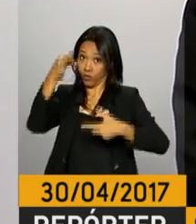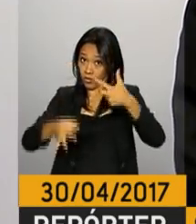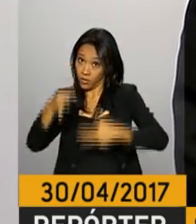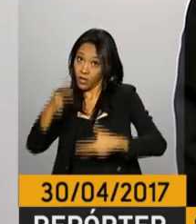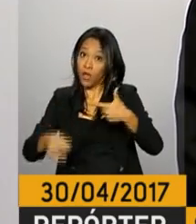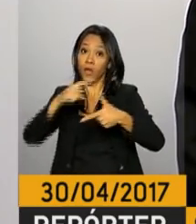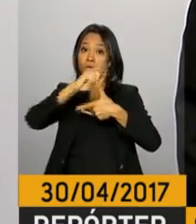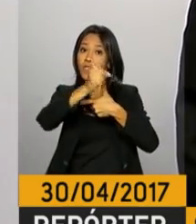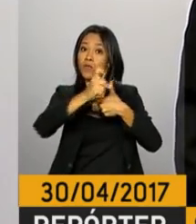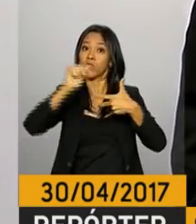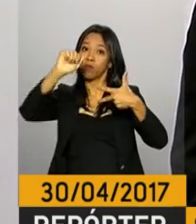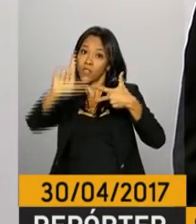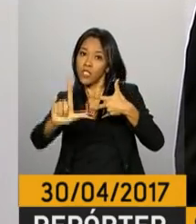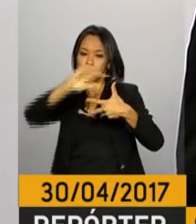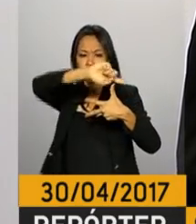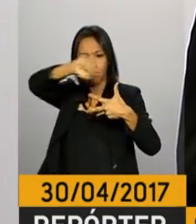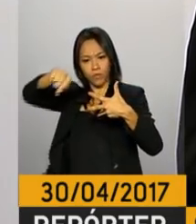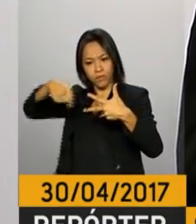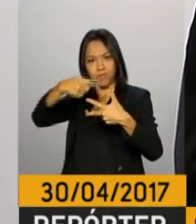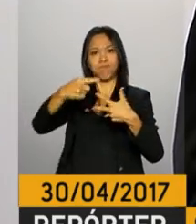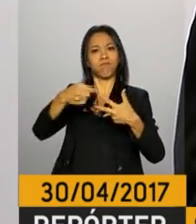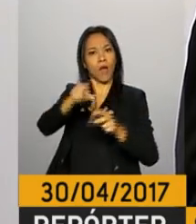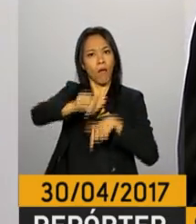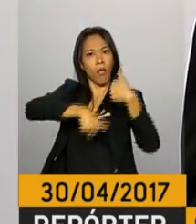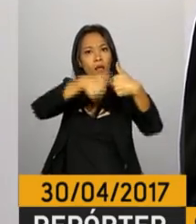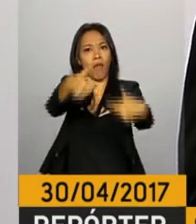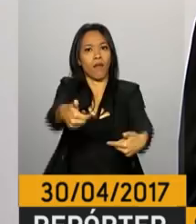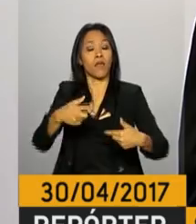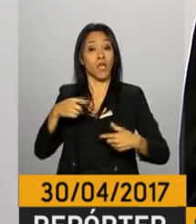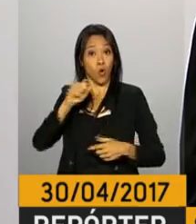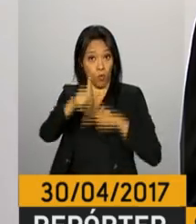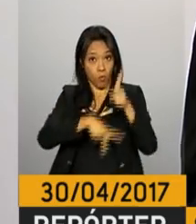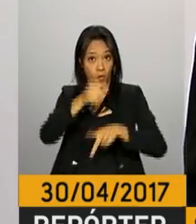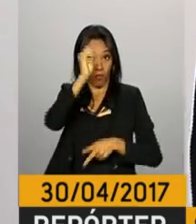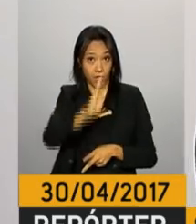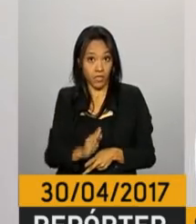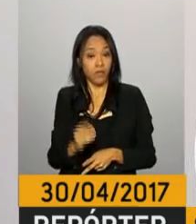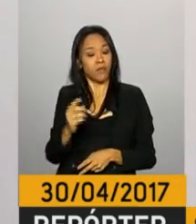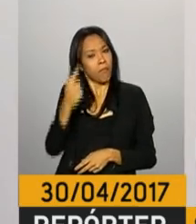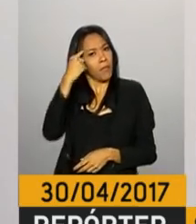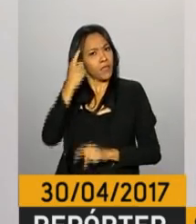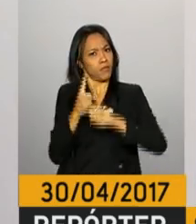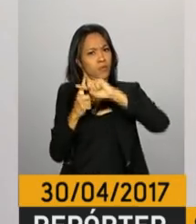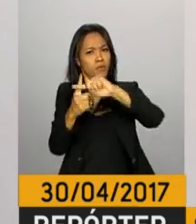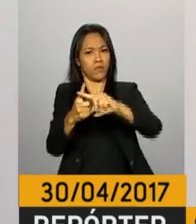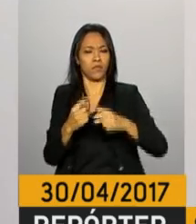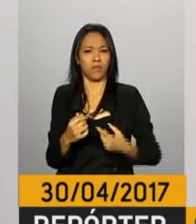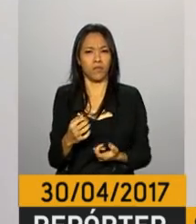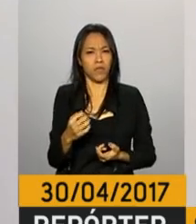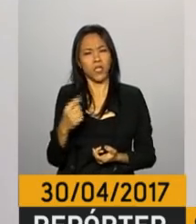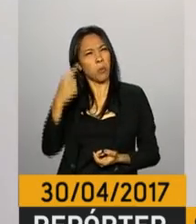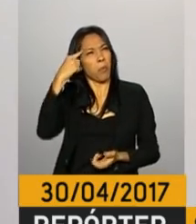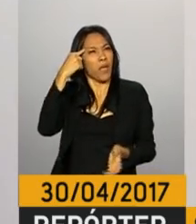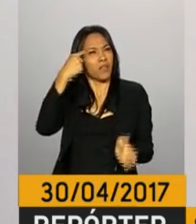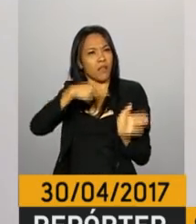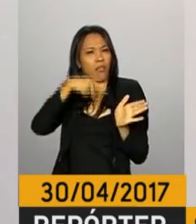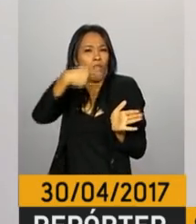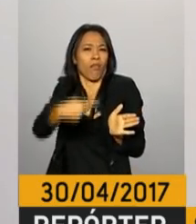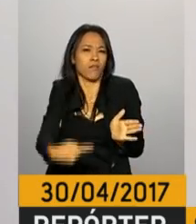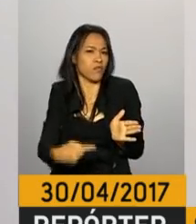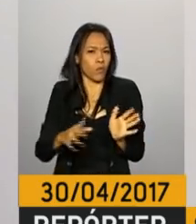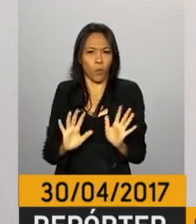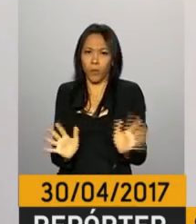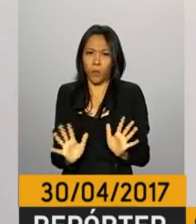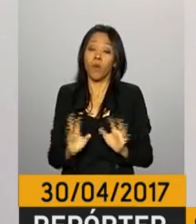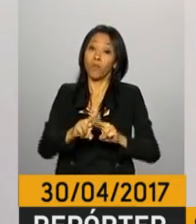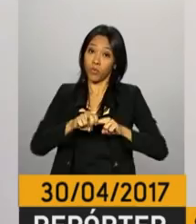o legislativo, e o brasileiro é naturalmente um povo otimista, um povo que não tem pessimismo em nenhum instante. Por isso que